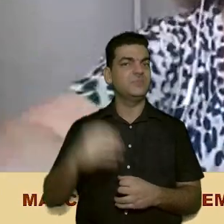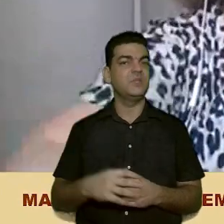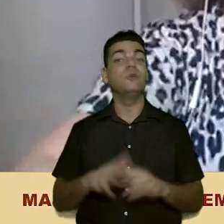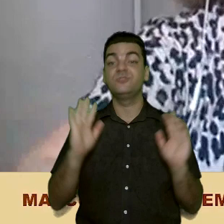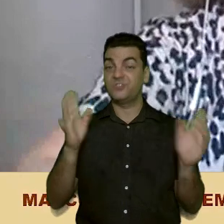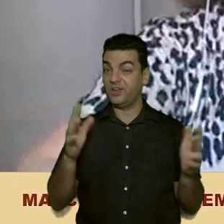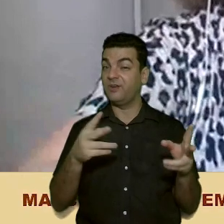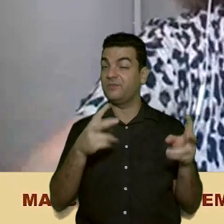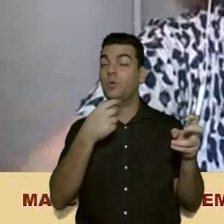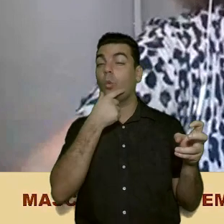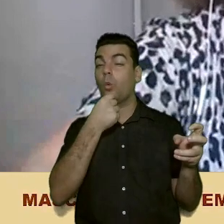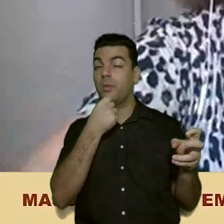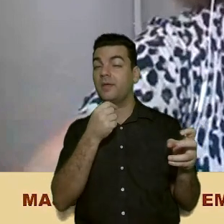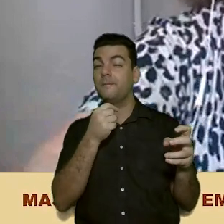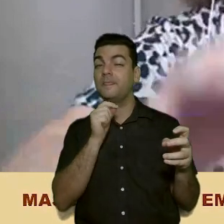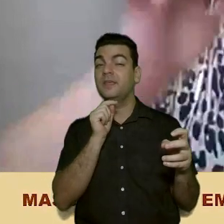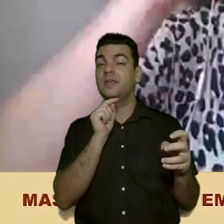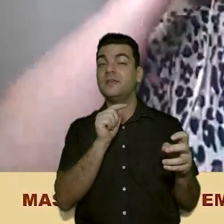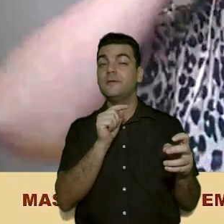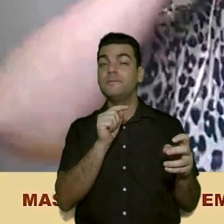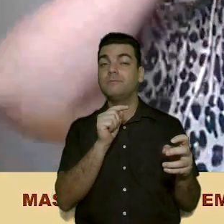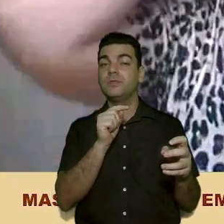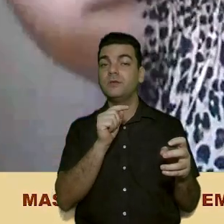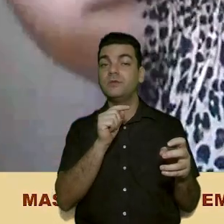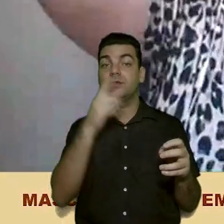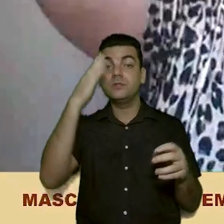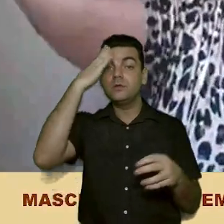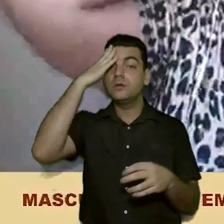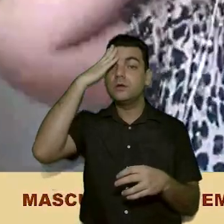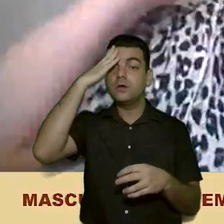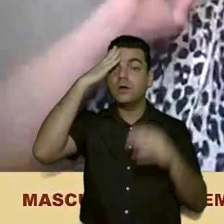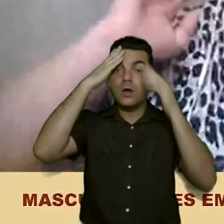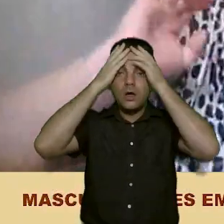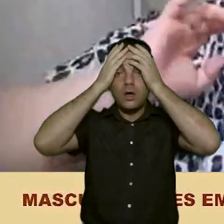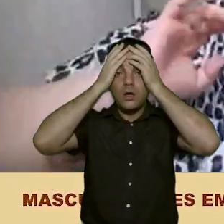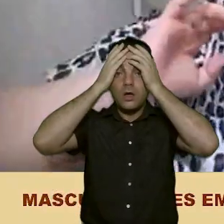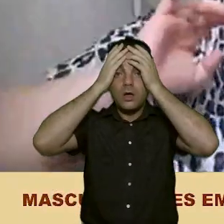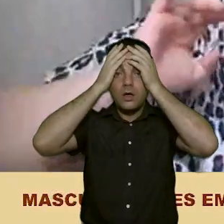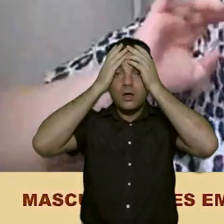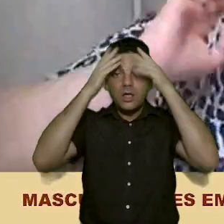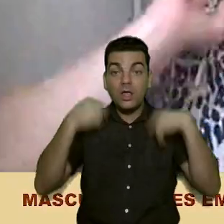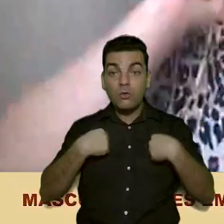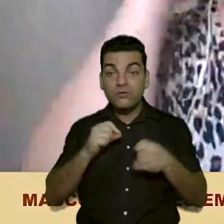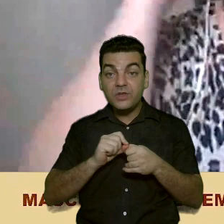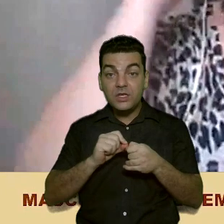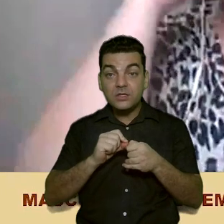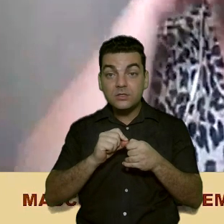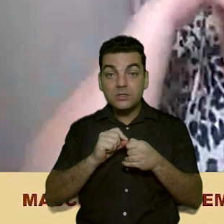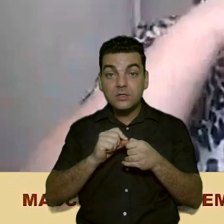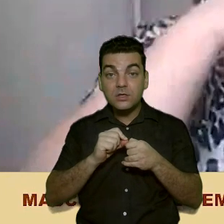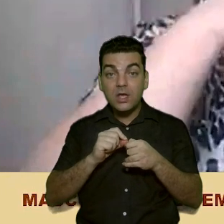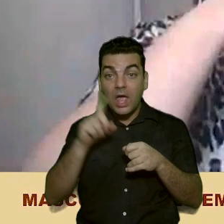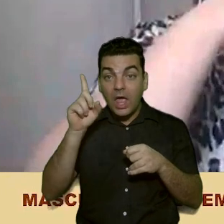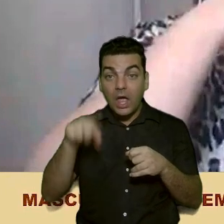Isso aí. Essa coisa da consciência é muito forte. Eu já vi vários casos de homens quando o cara faz assim de